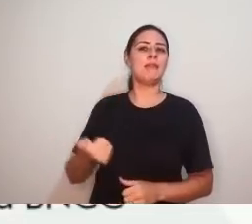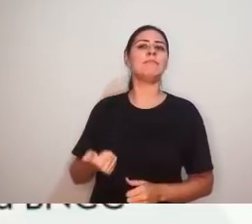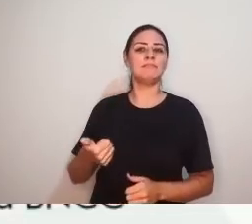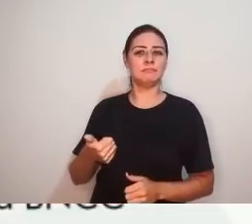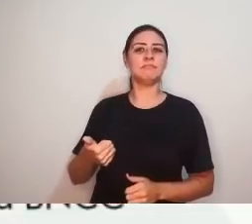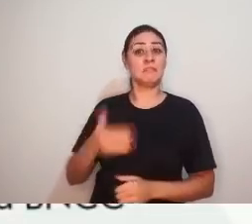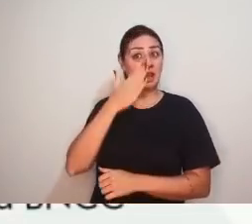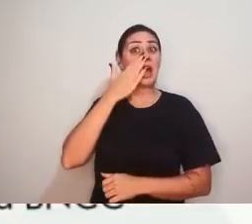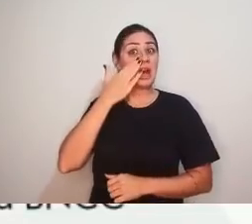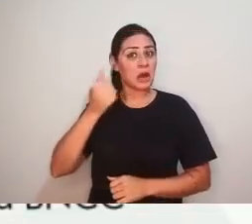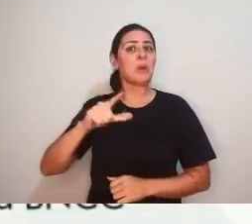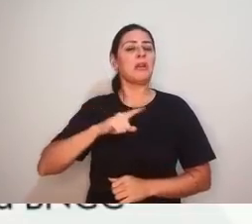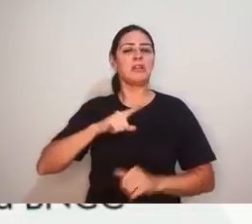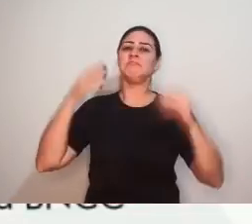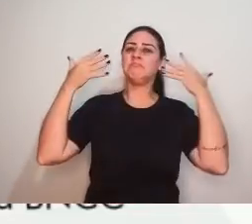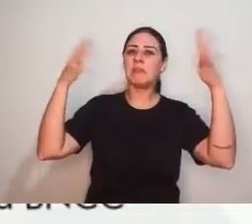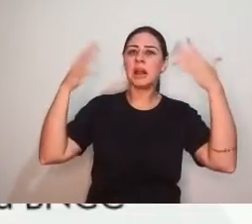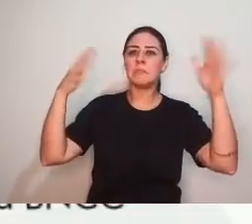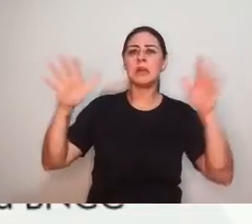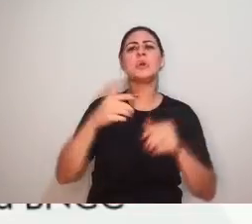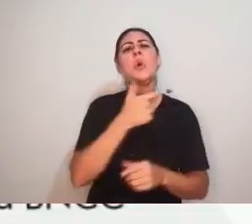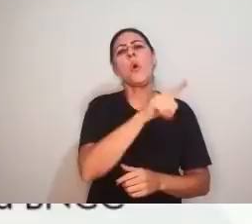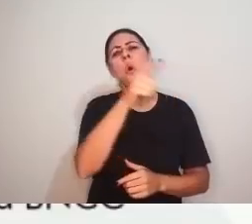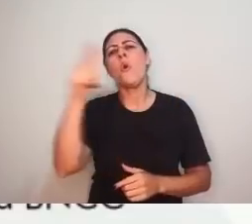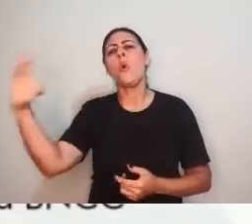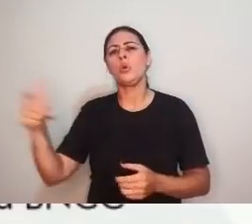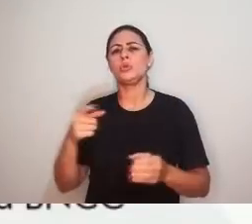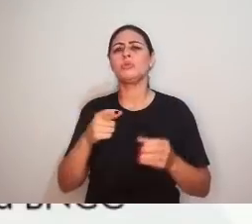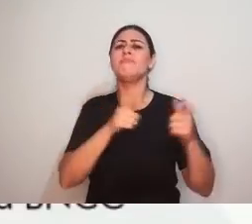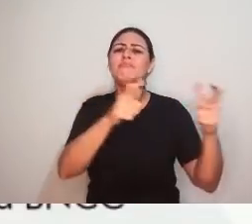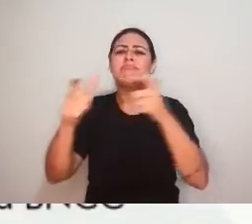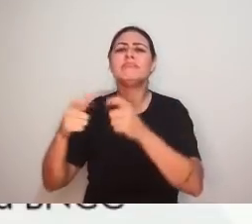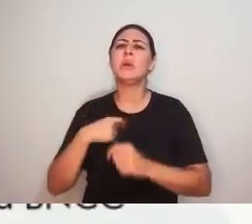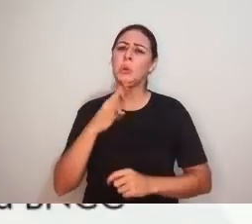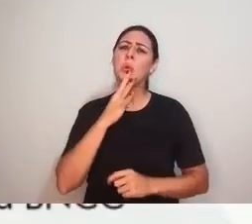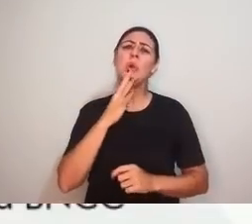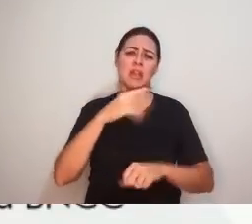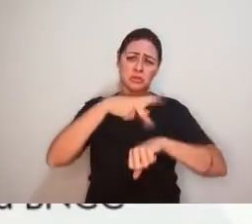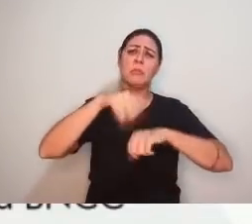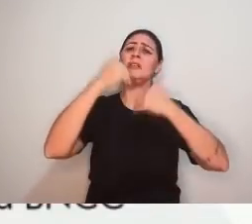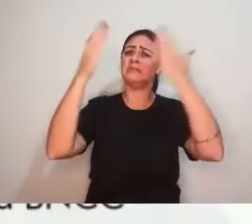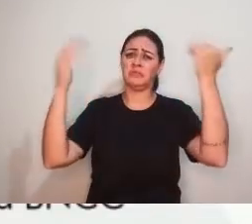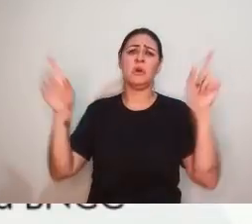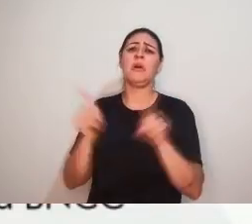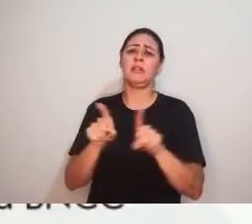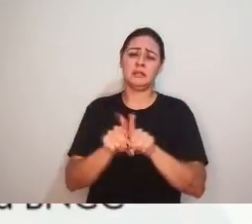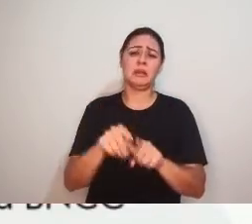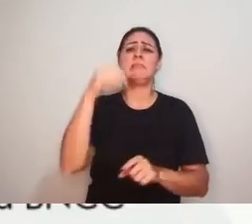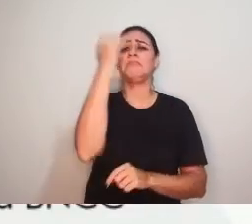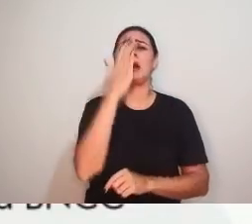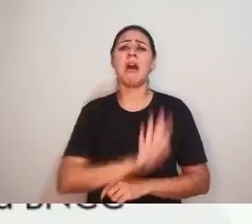bem. E Araucária está muito à frente de muitos municípios que a gente conhece Brasil afora. Eu tenho a oportunidade de conhecer